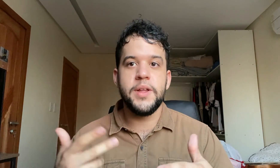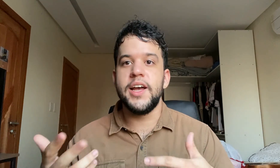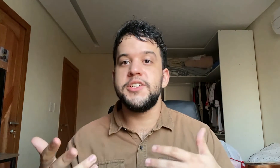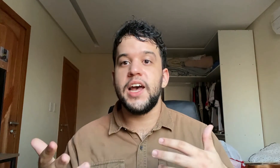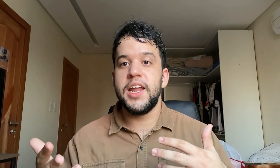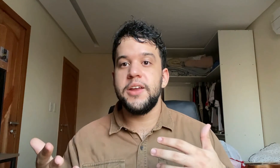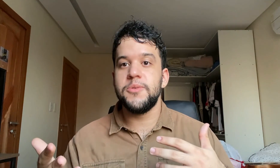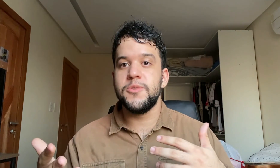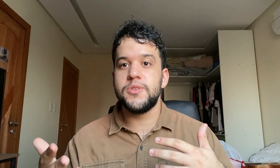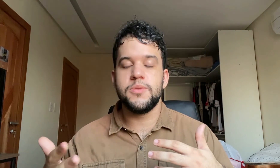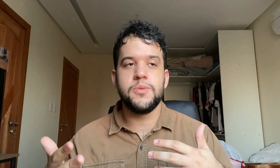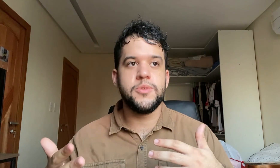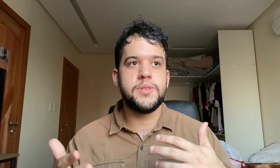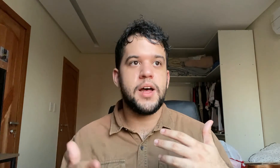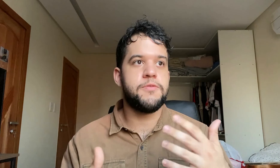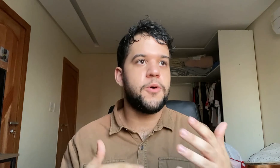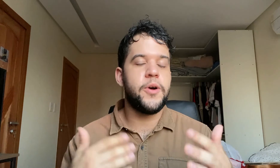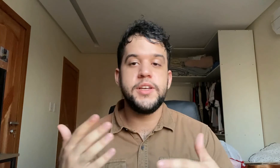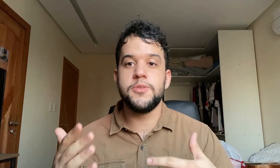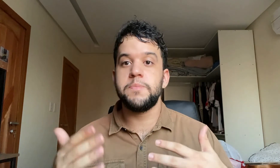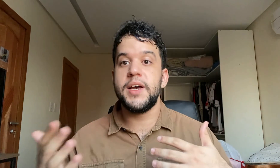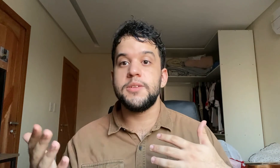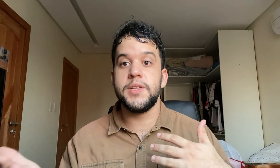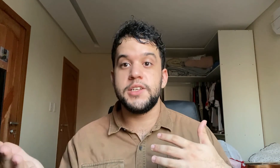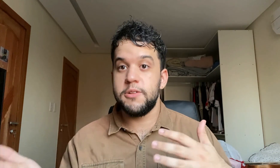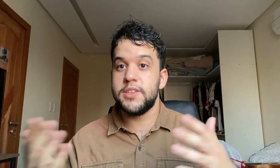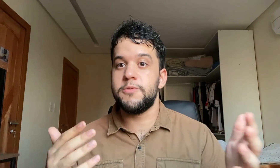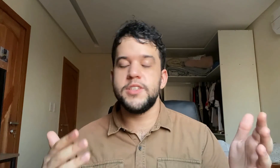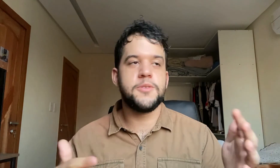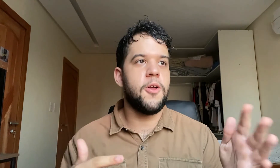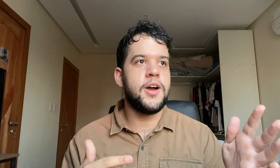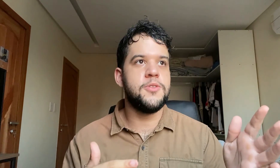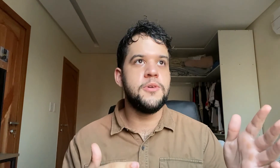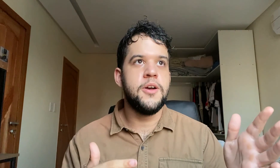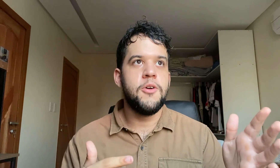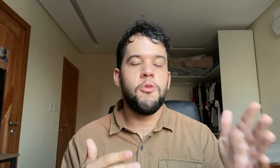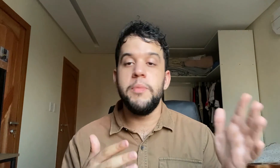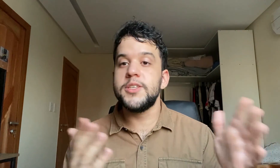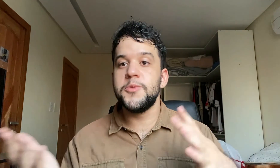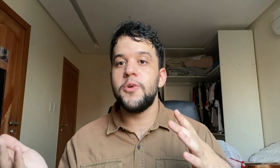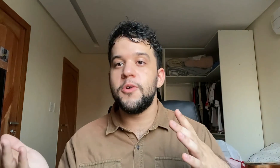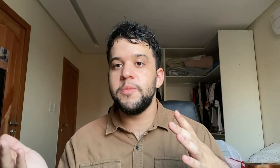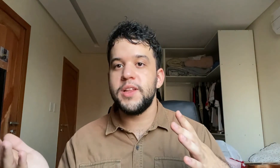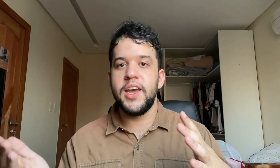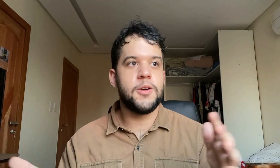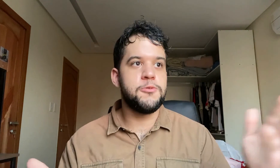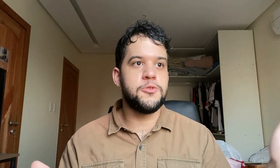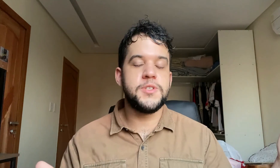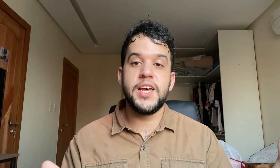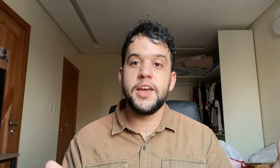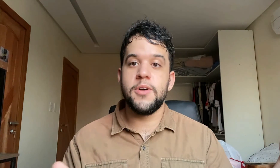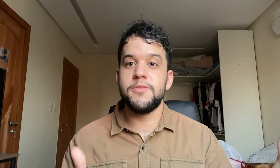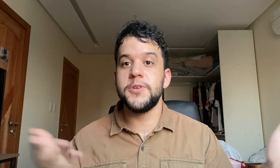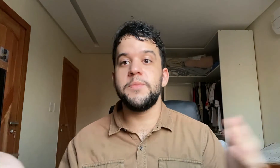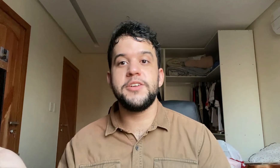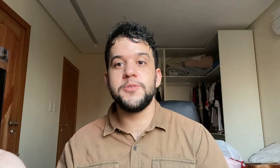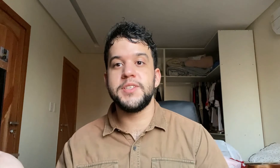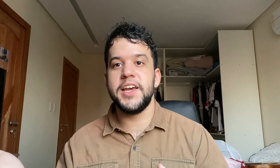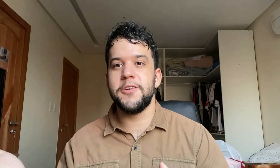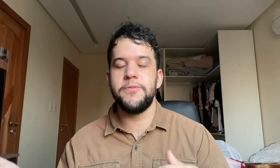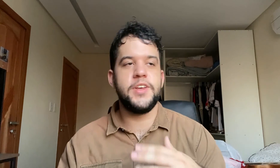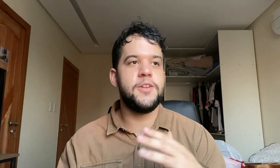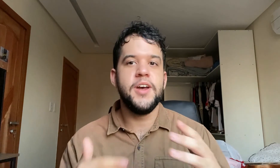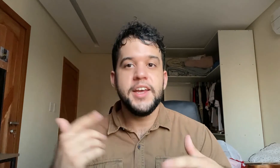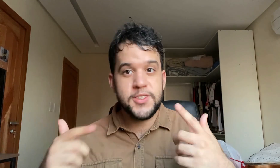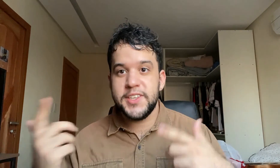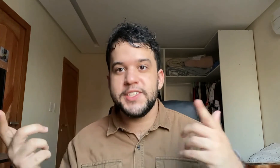deles homenagearem os avós, os pais homenagearem os avós colocando o mesmo nome, né? Então o José, que é o avô, também é José,